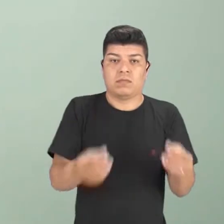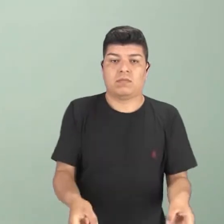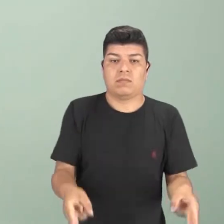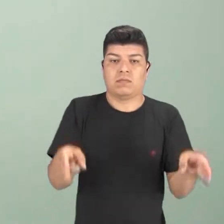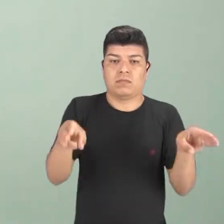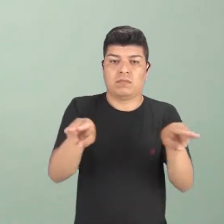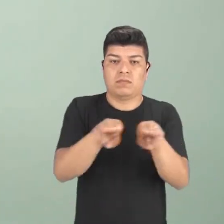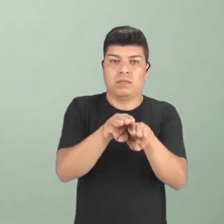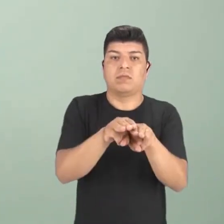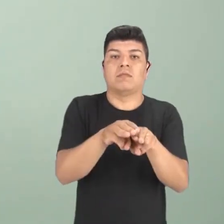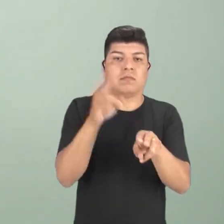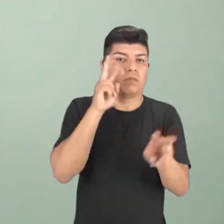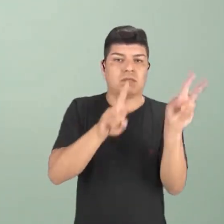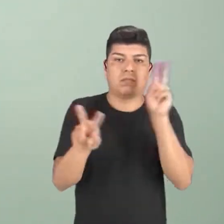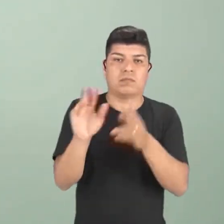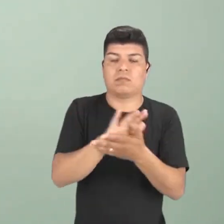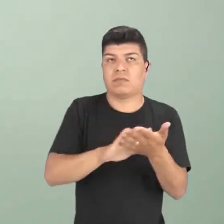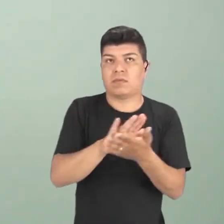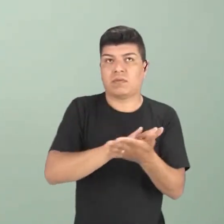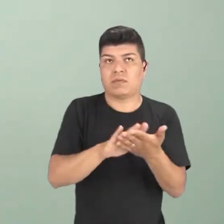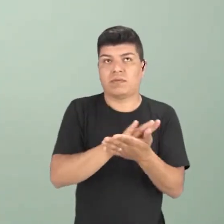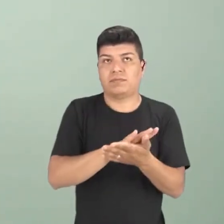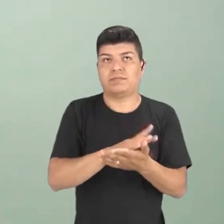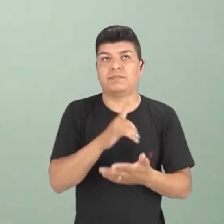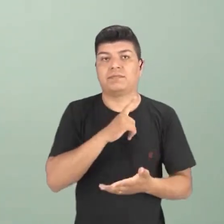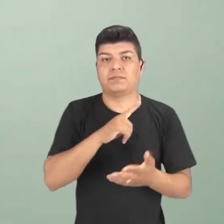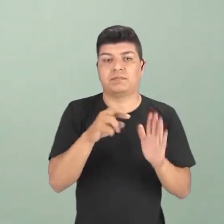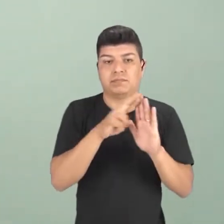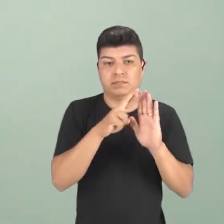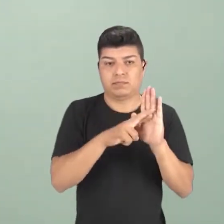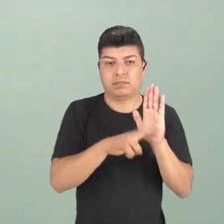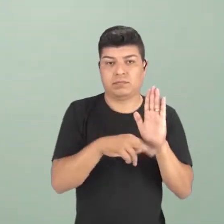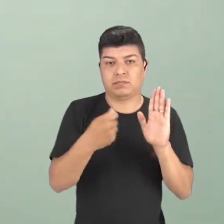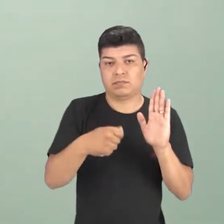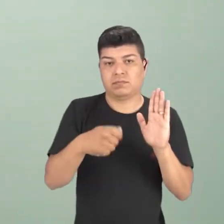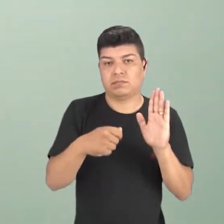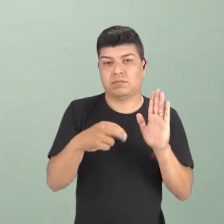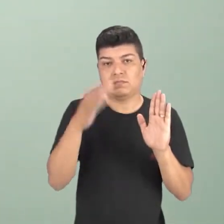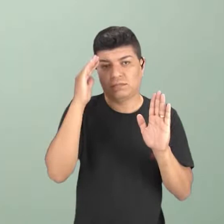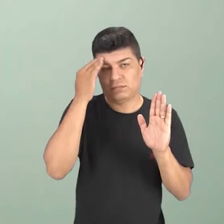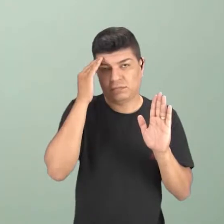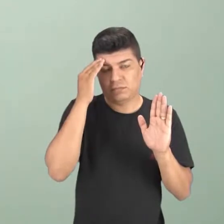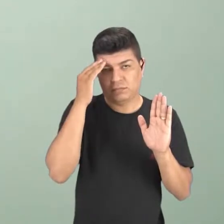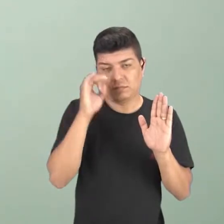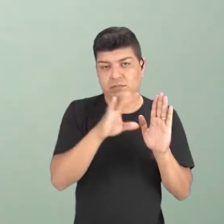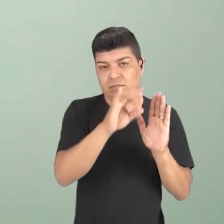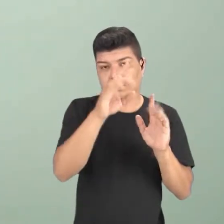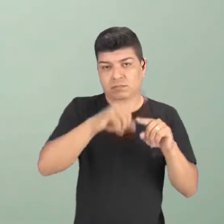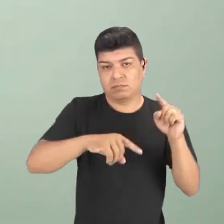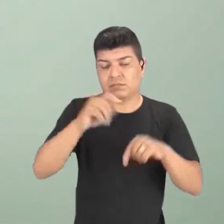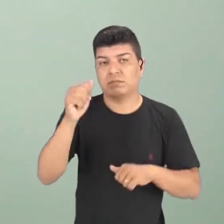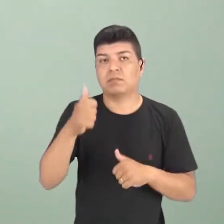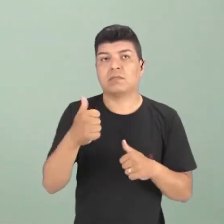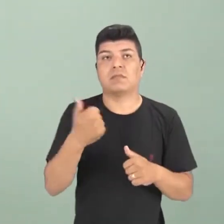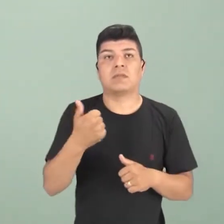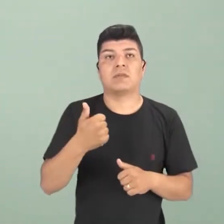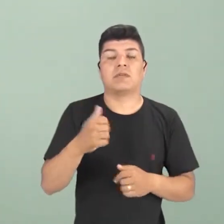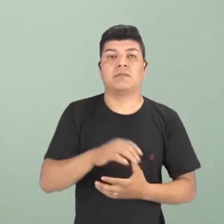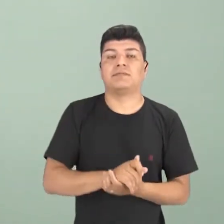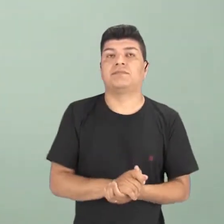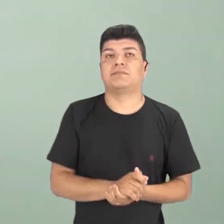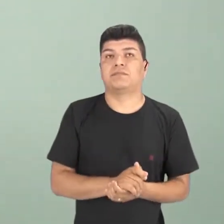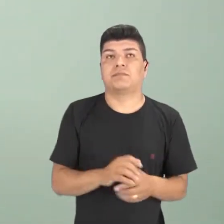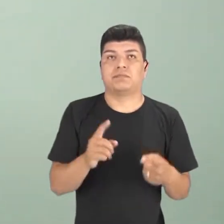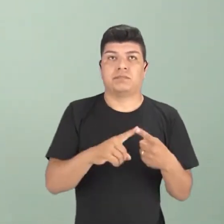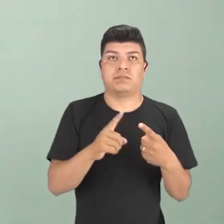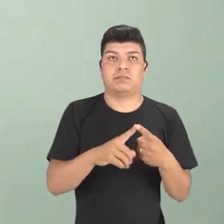magnéticos, mesmo que não dê para visualizar. E aí nós temos regras, você precisa entender a regra em cada material. Então, o primeiro é